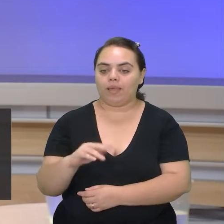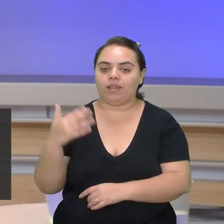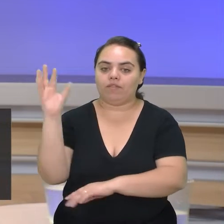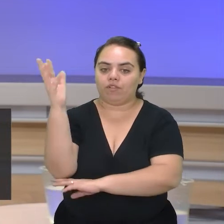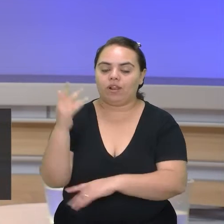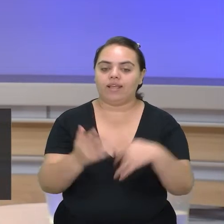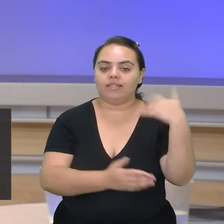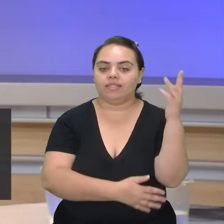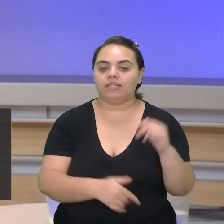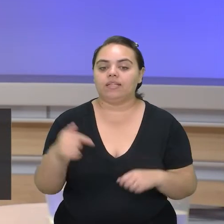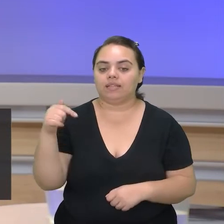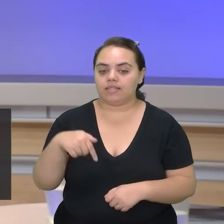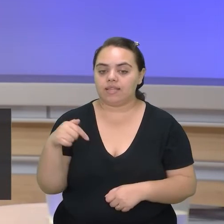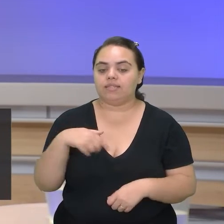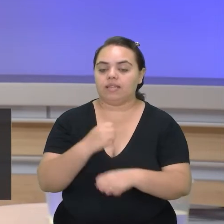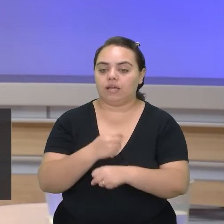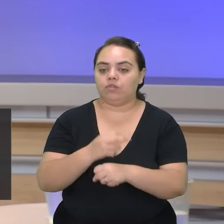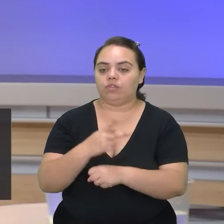esse ano.